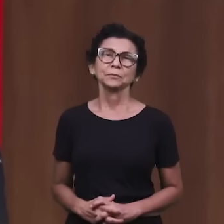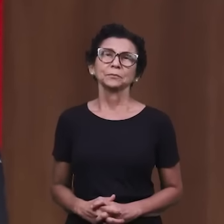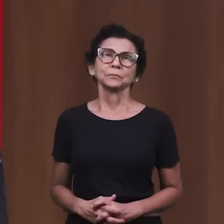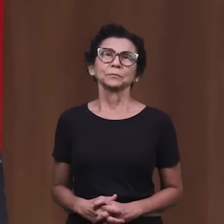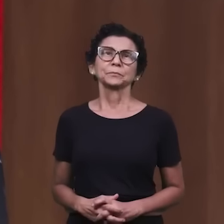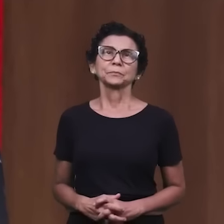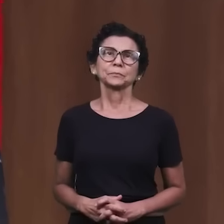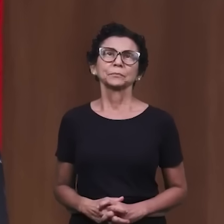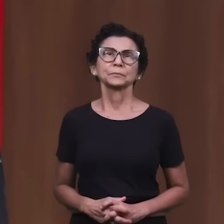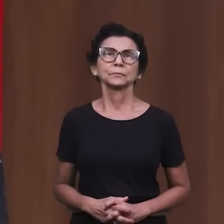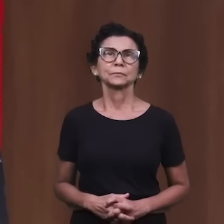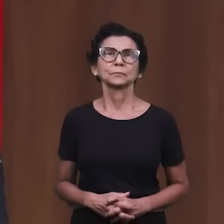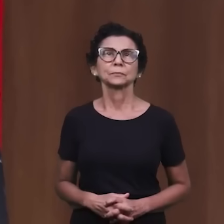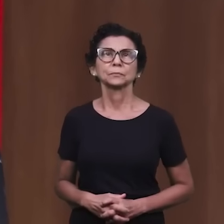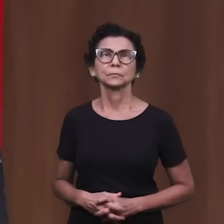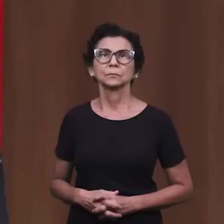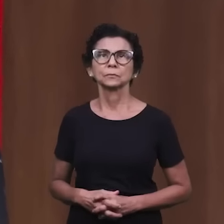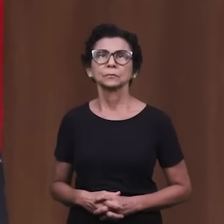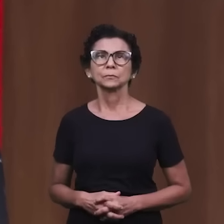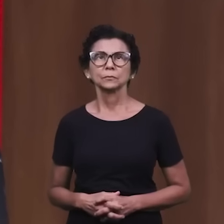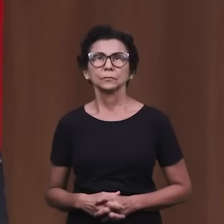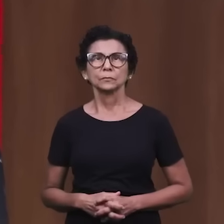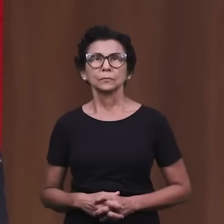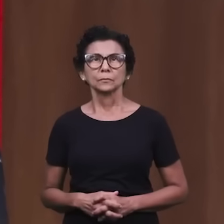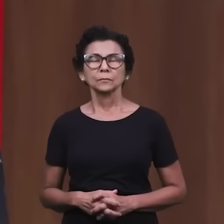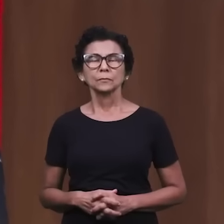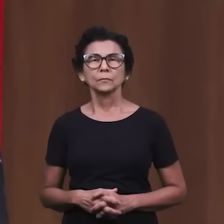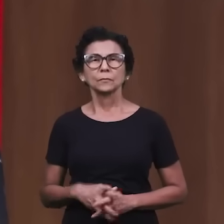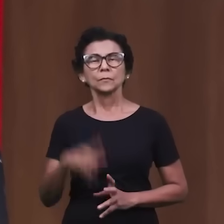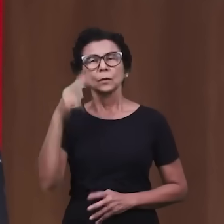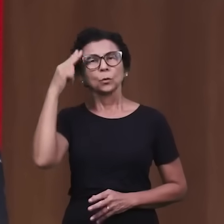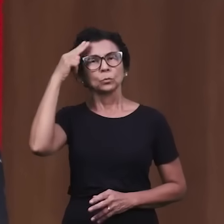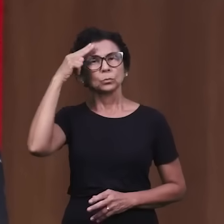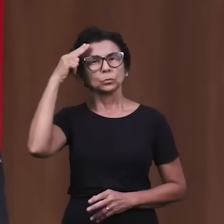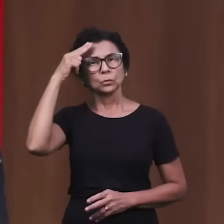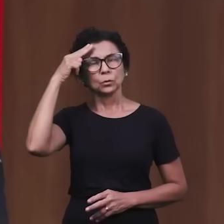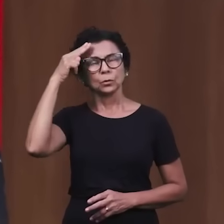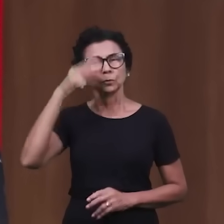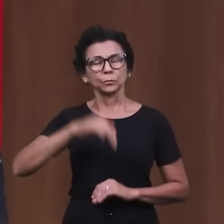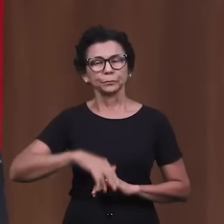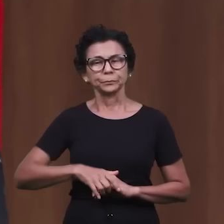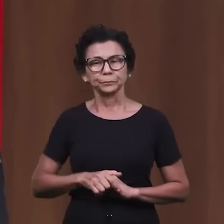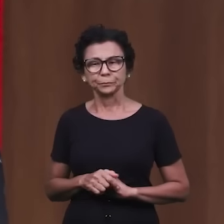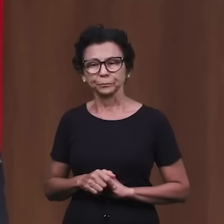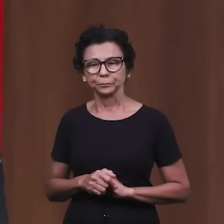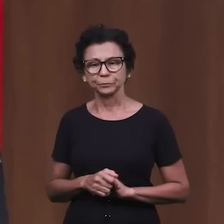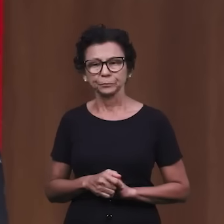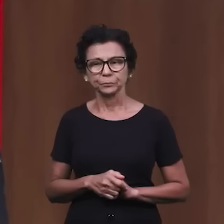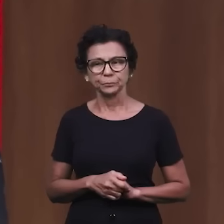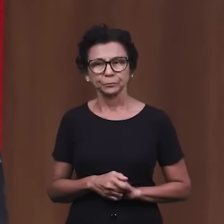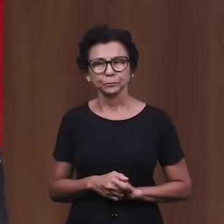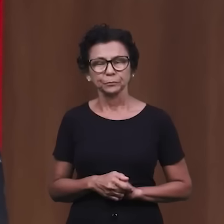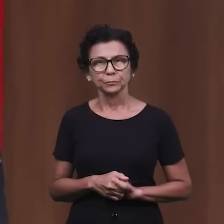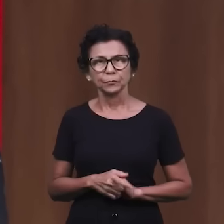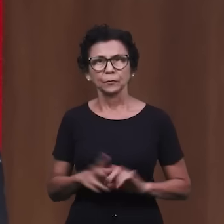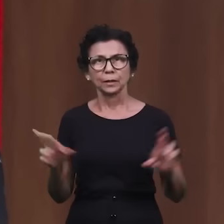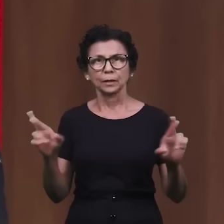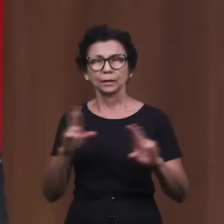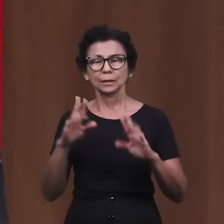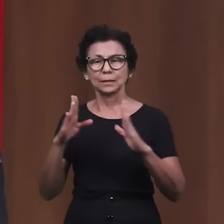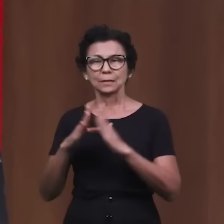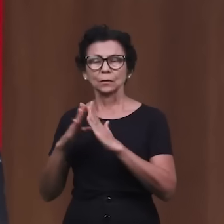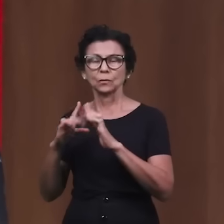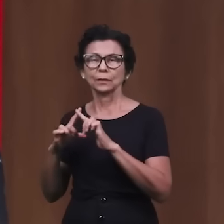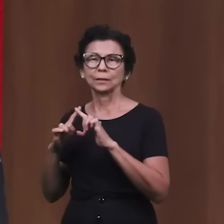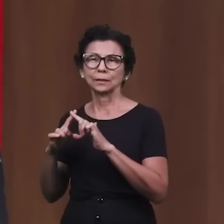O sonho, que é uma revelação, a respeito da igreja, muita coisa o Senhor